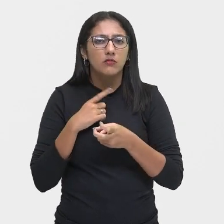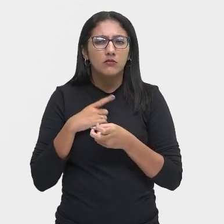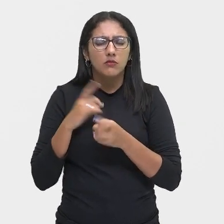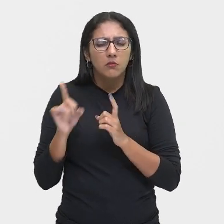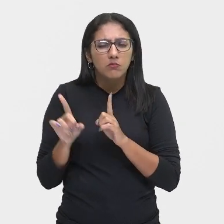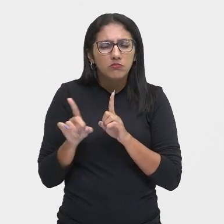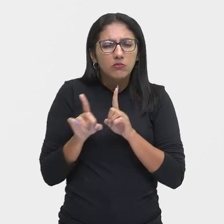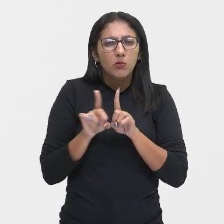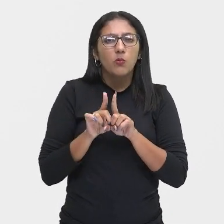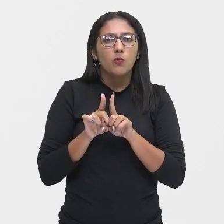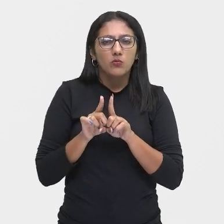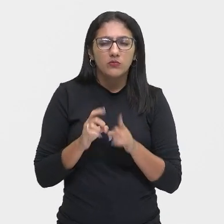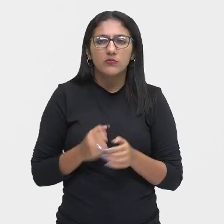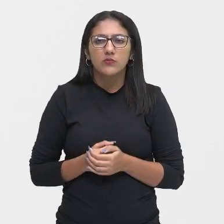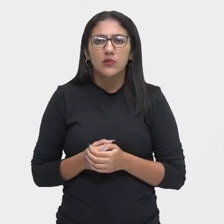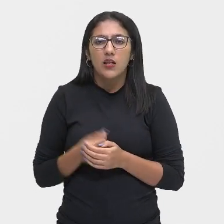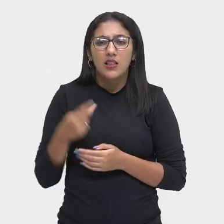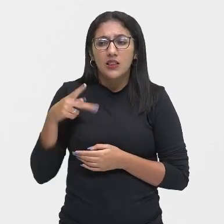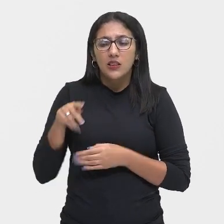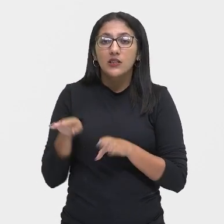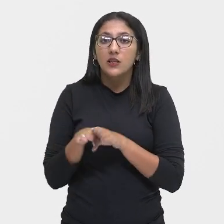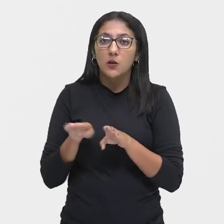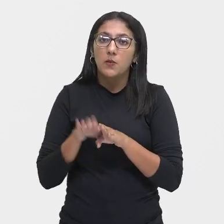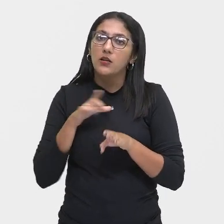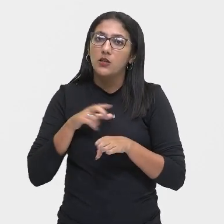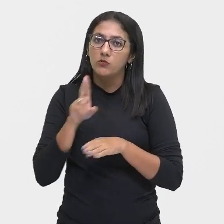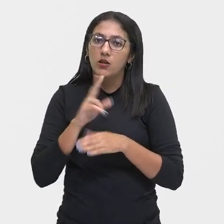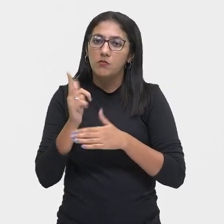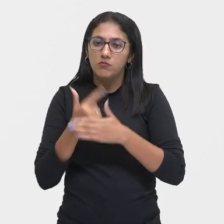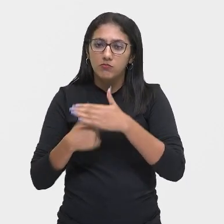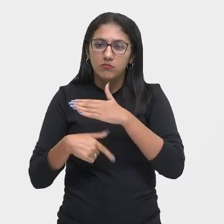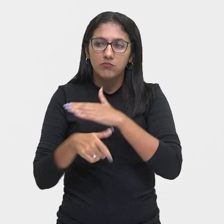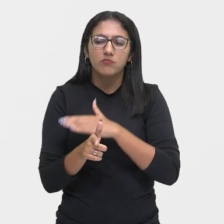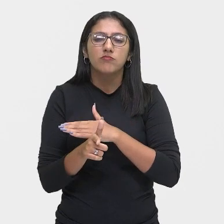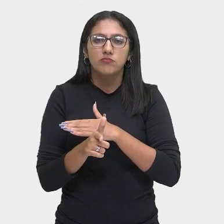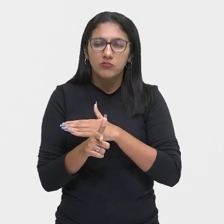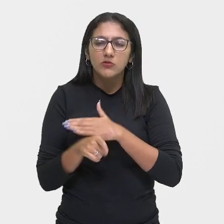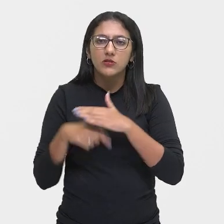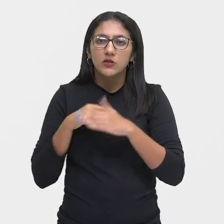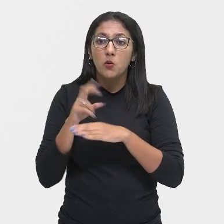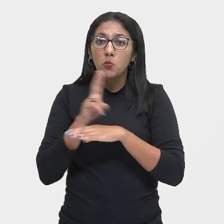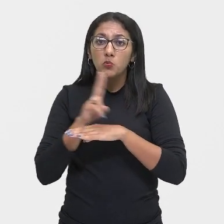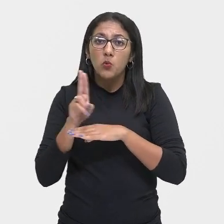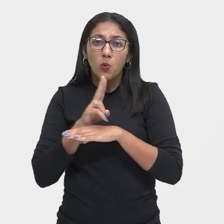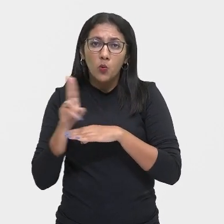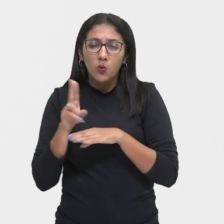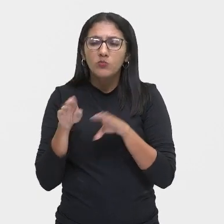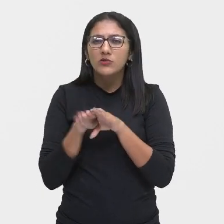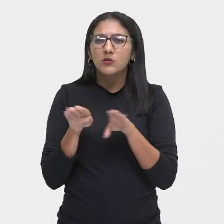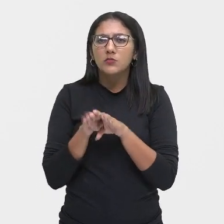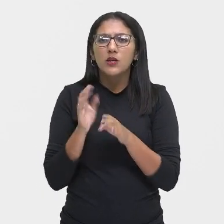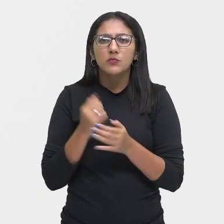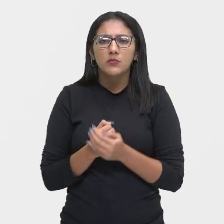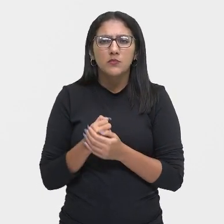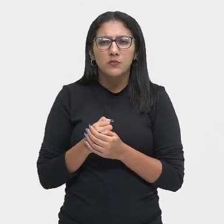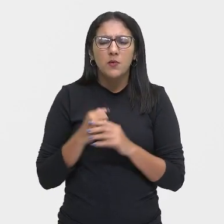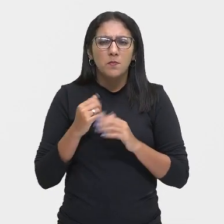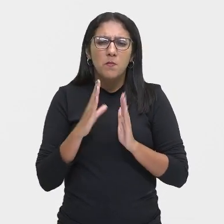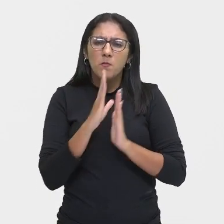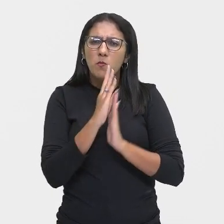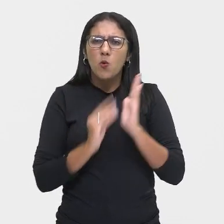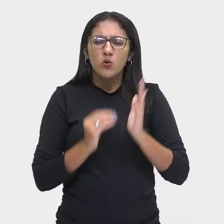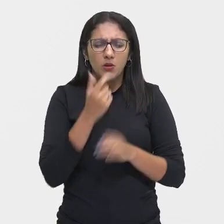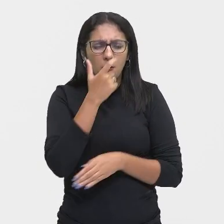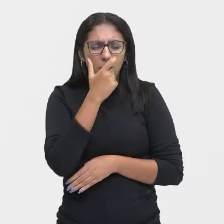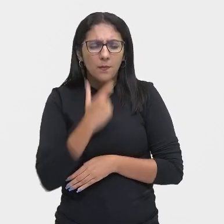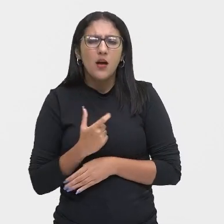eles também adotam um avatar. Adotam um avatar com um nome e com uma aparência totalmente diferente da